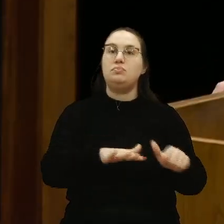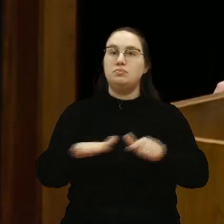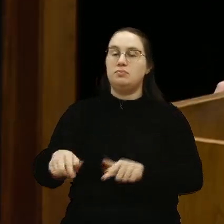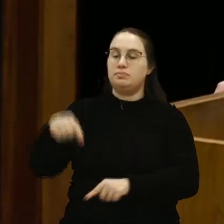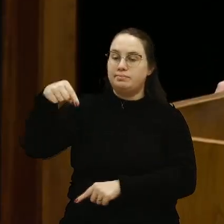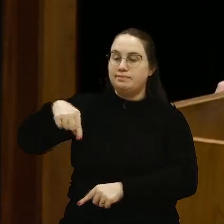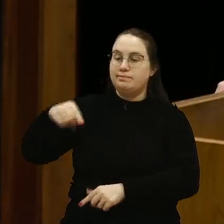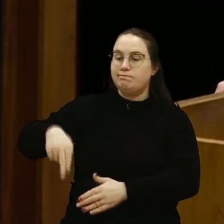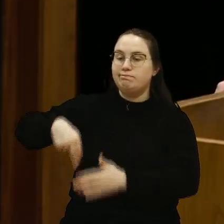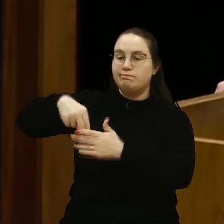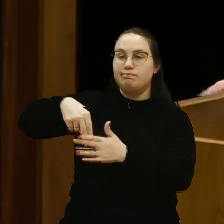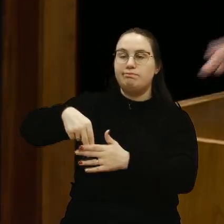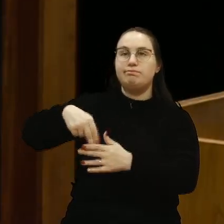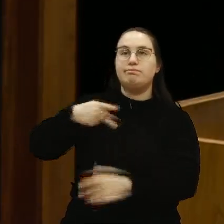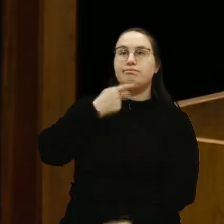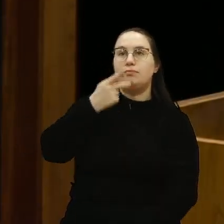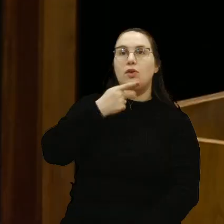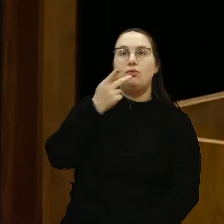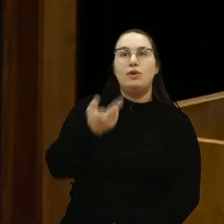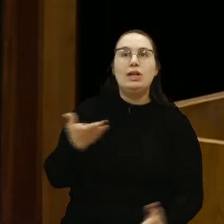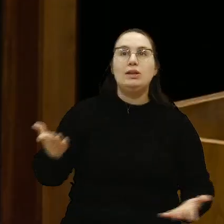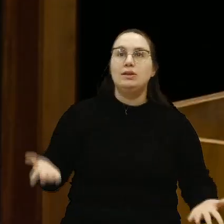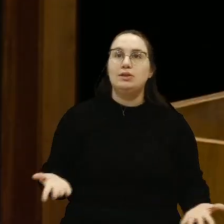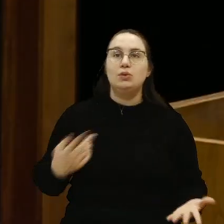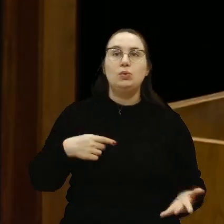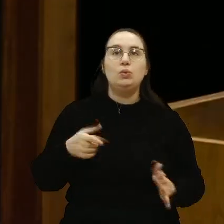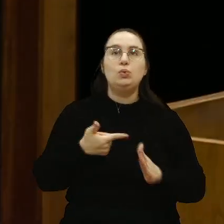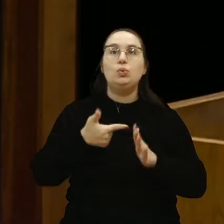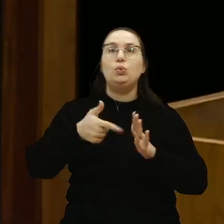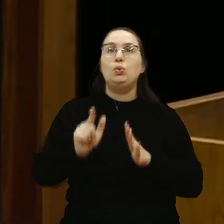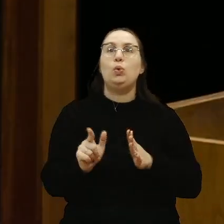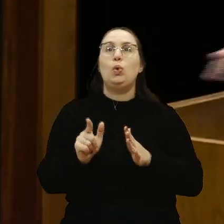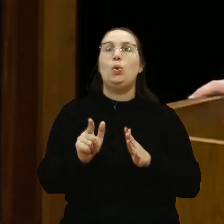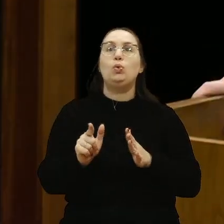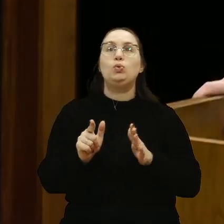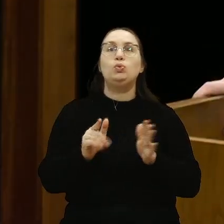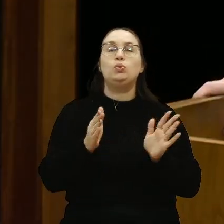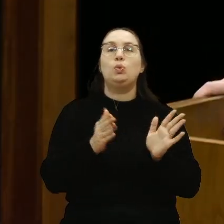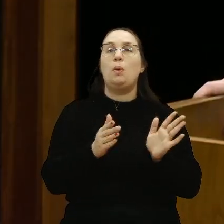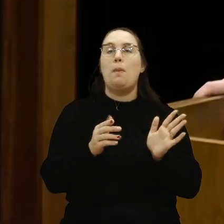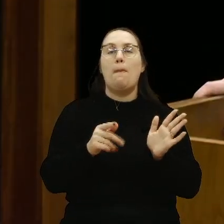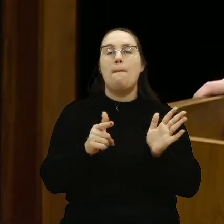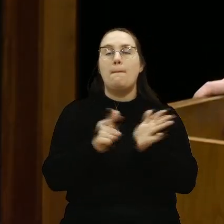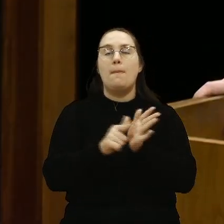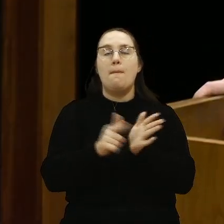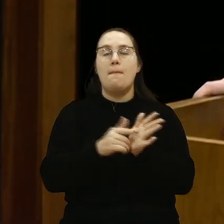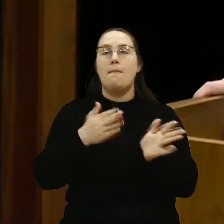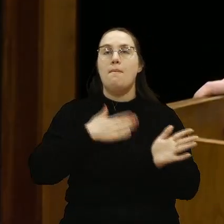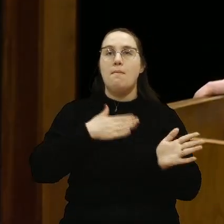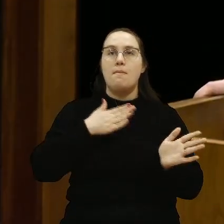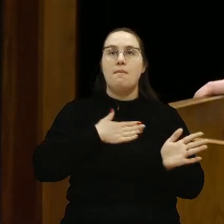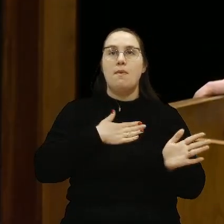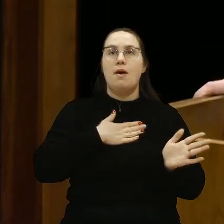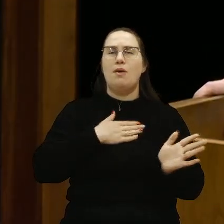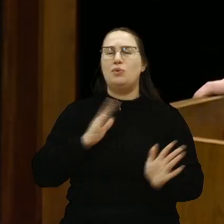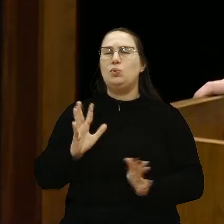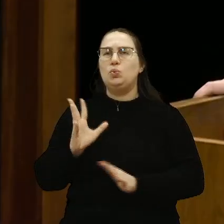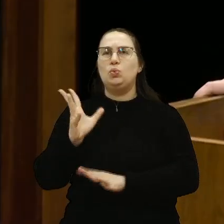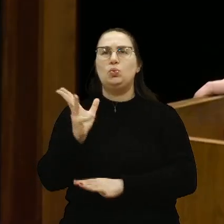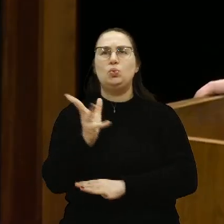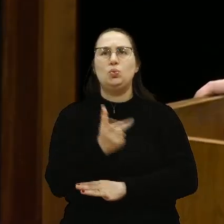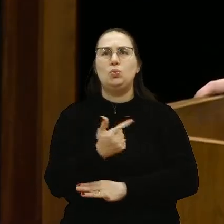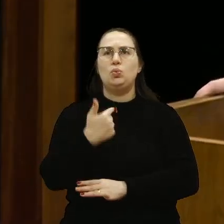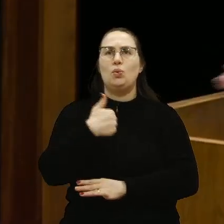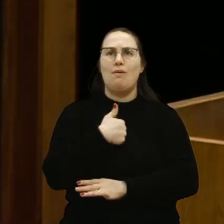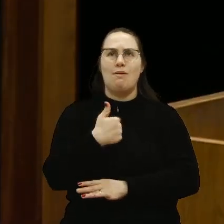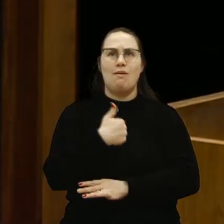aqui. E um outro parecer meu. De toda forma,